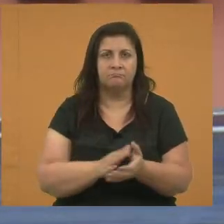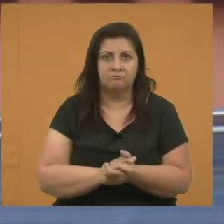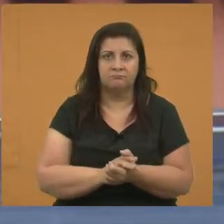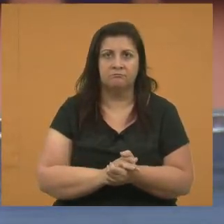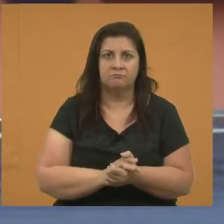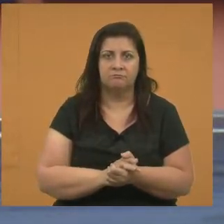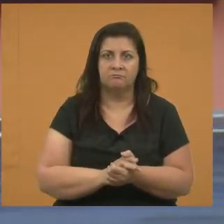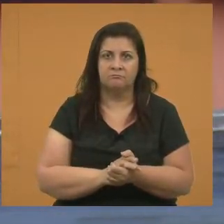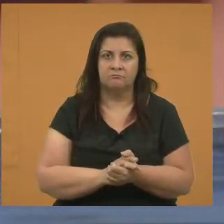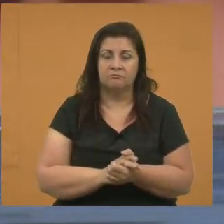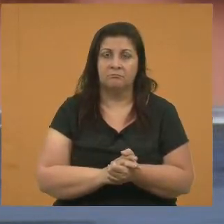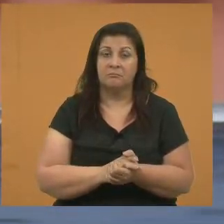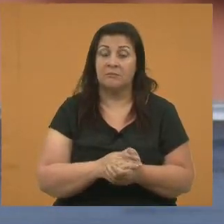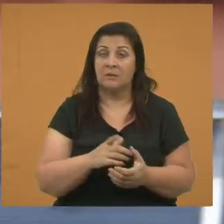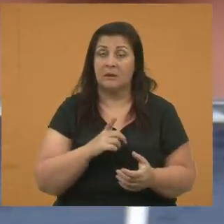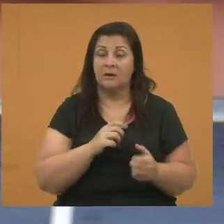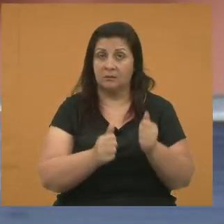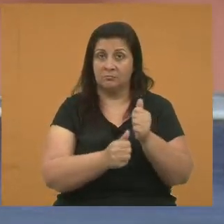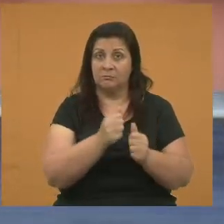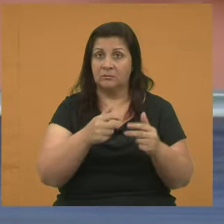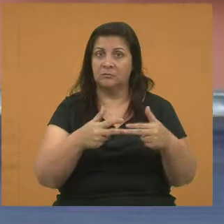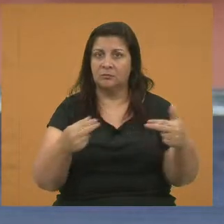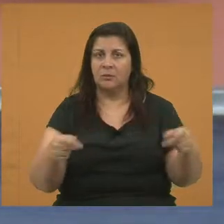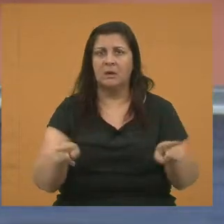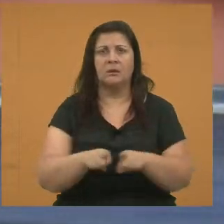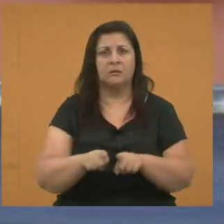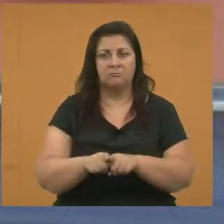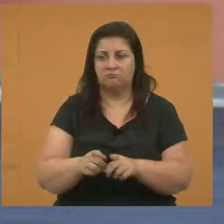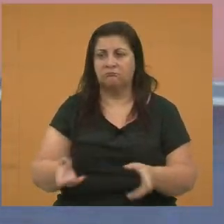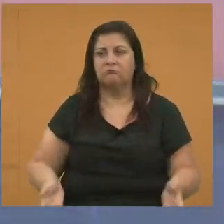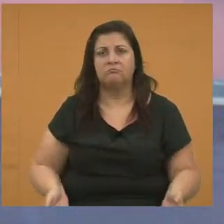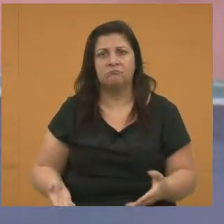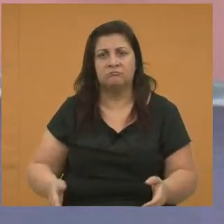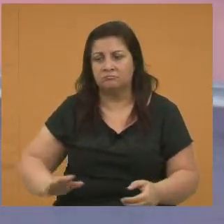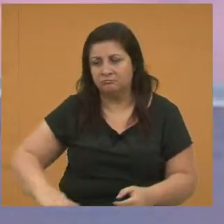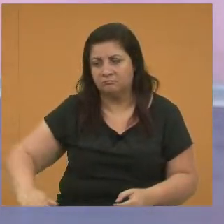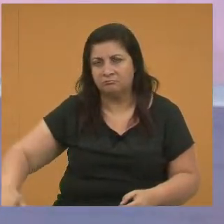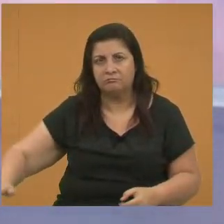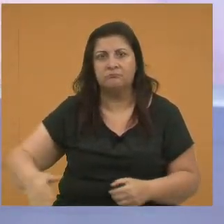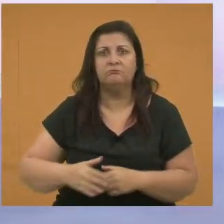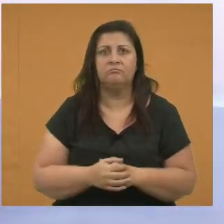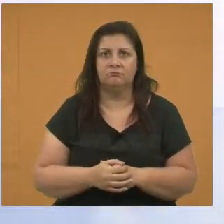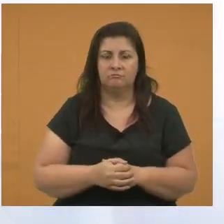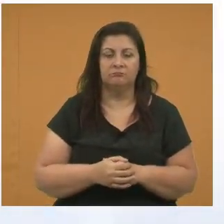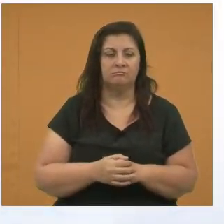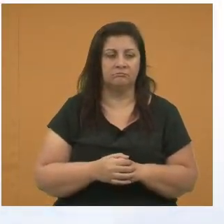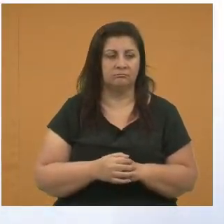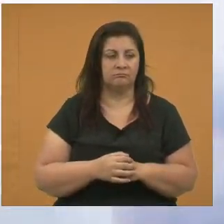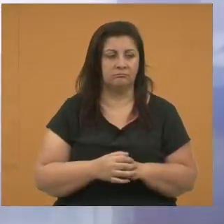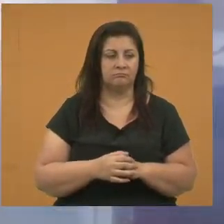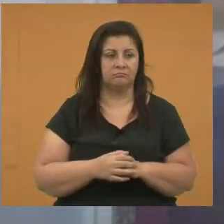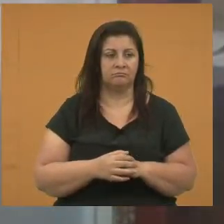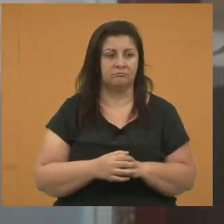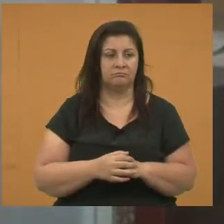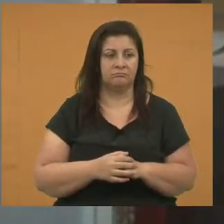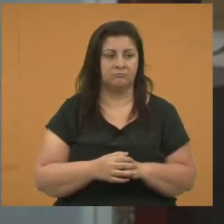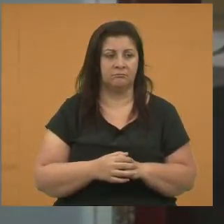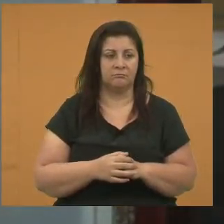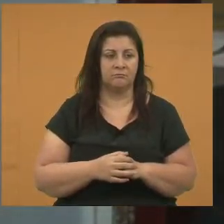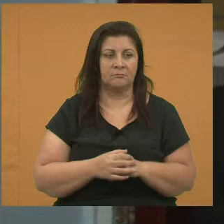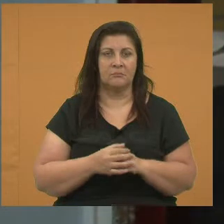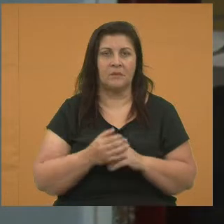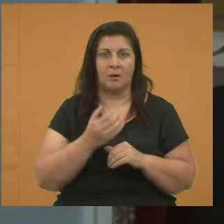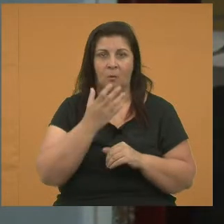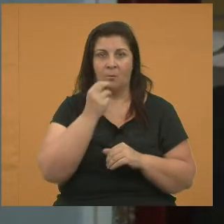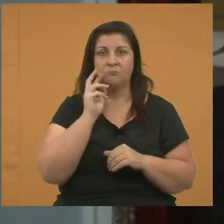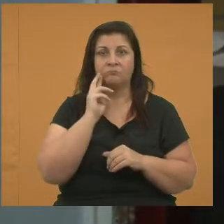time do Fidel, onde ele incentiva o esporte para a molecada lá do cidade de Salvador. O Rancho Mineiro está